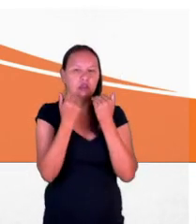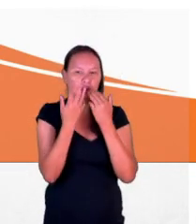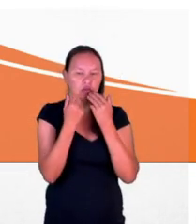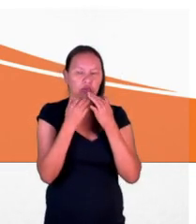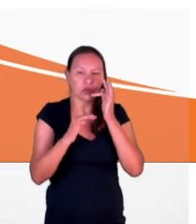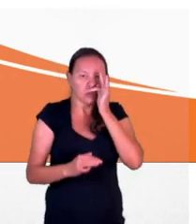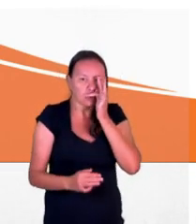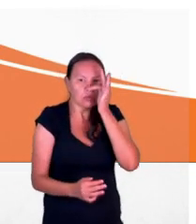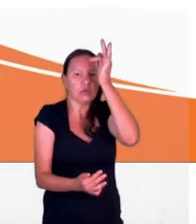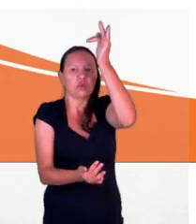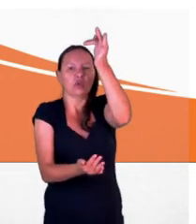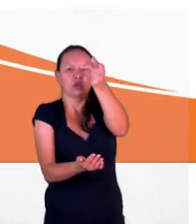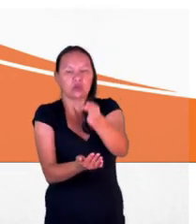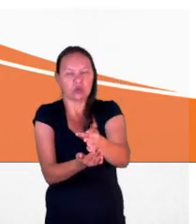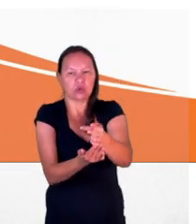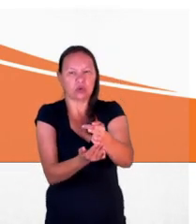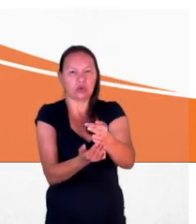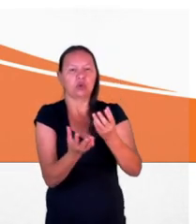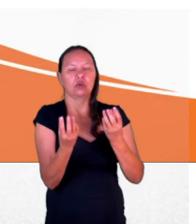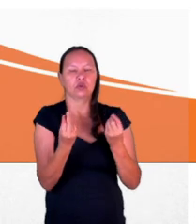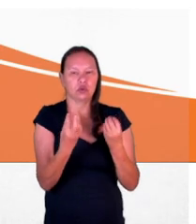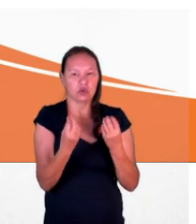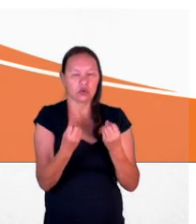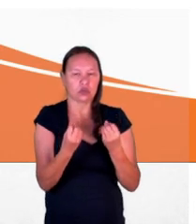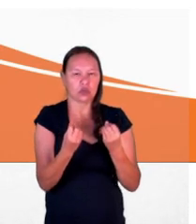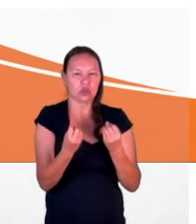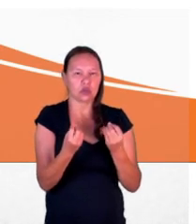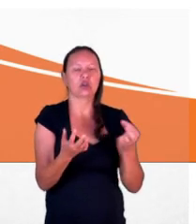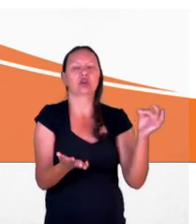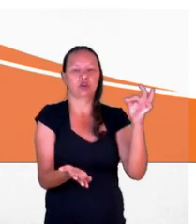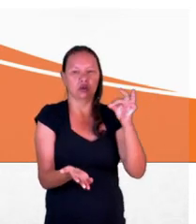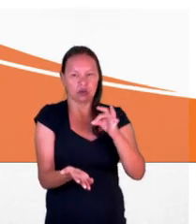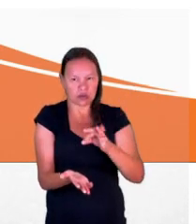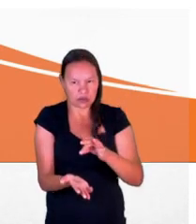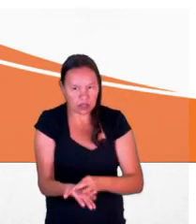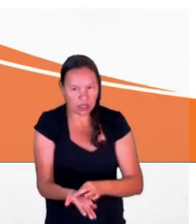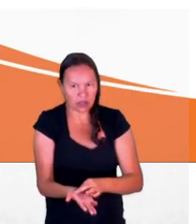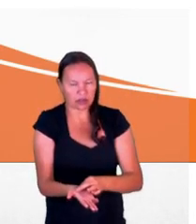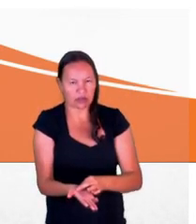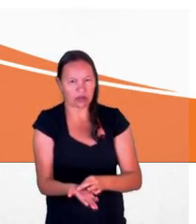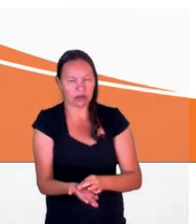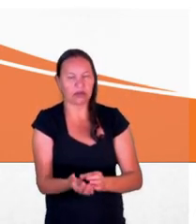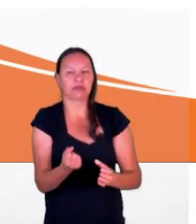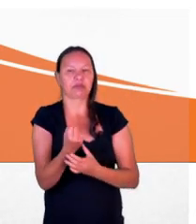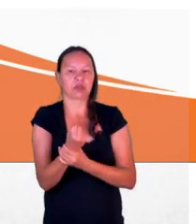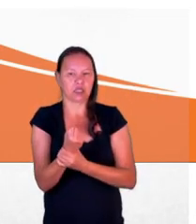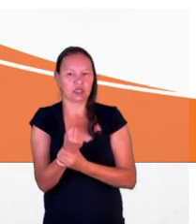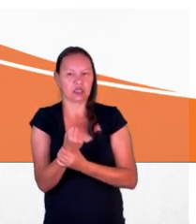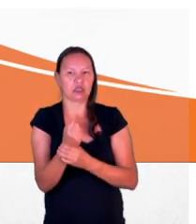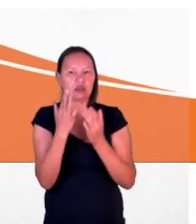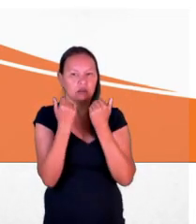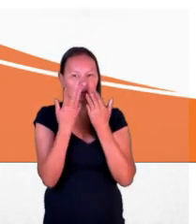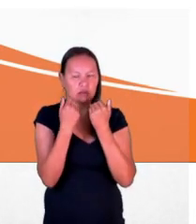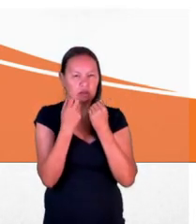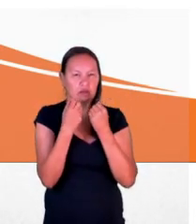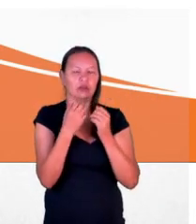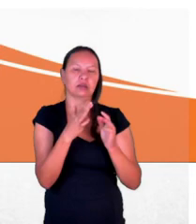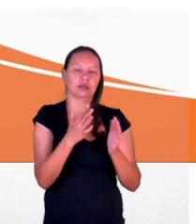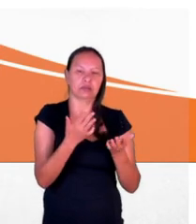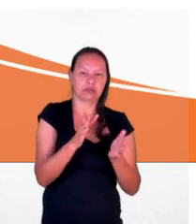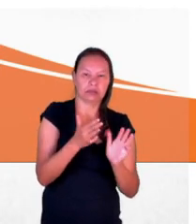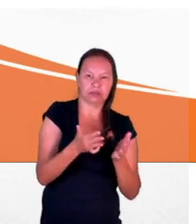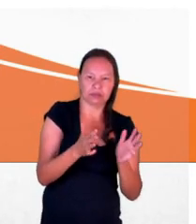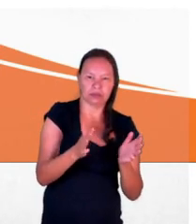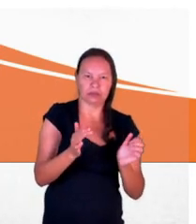futuro em quantidade e qualidade suficiente a insegurança alimentar moderada